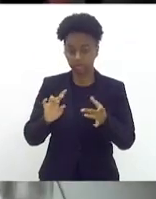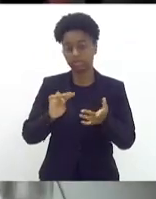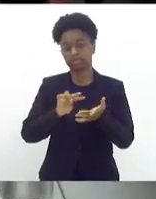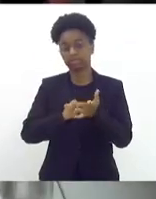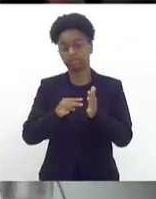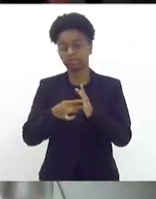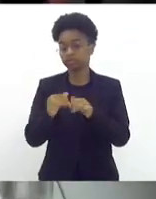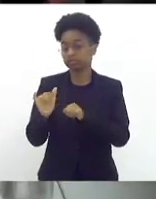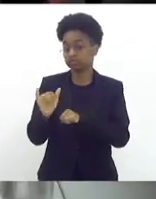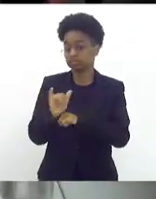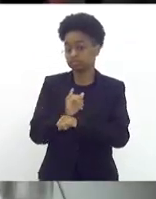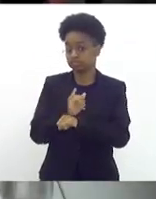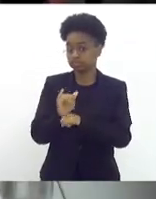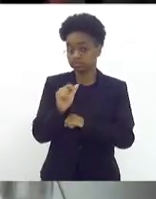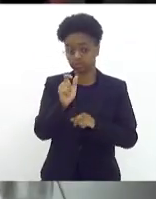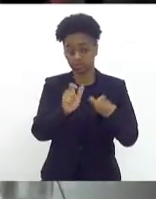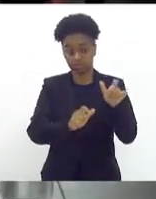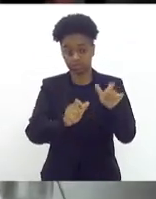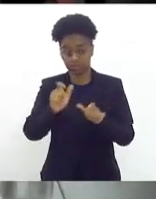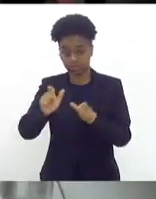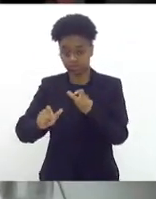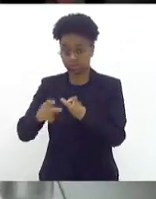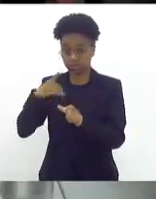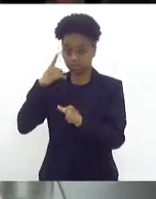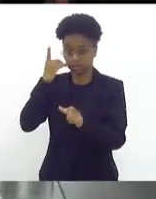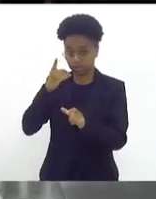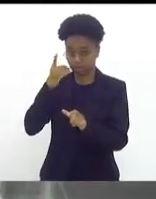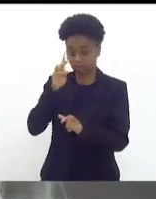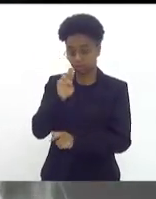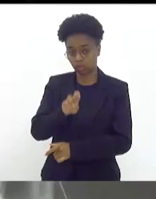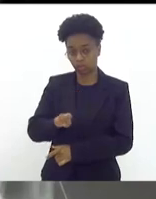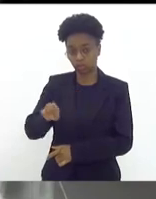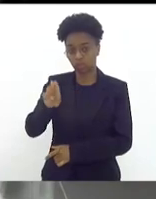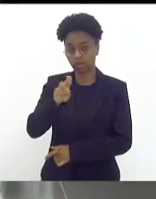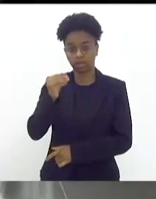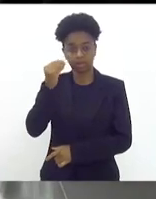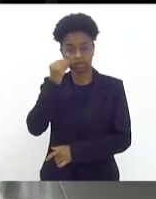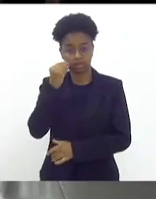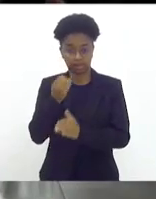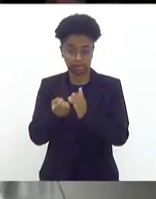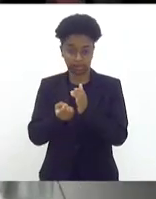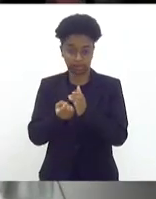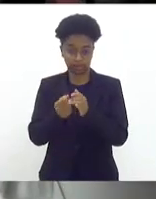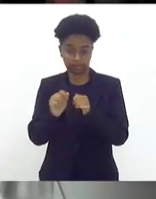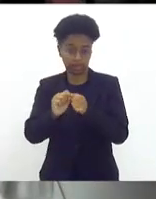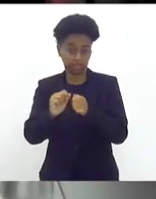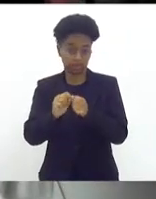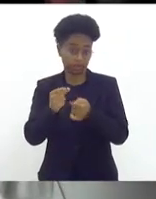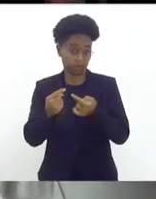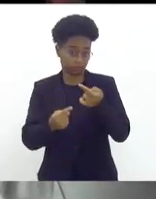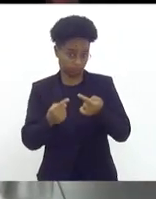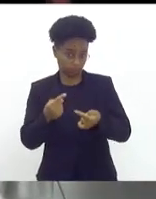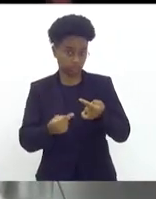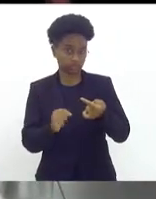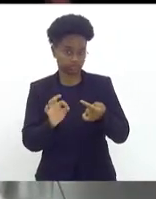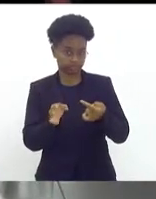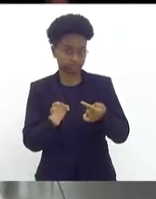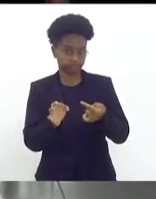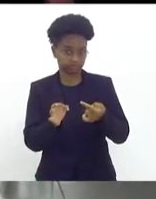instrumentos que os parlamentares utilizam para fazer política, né?